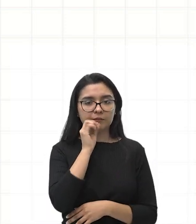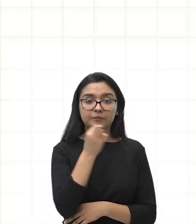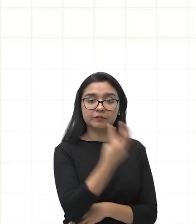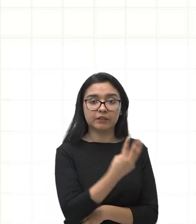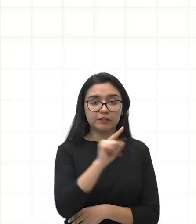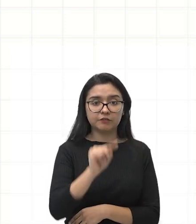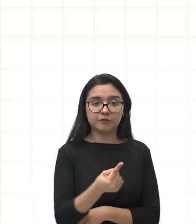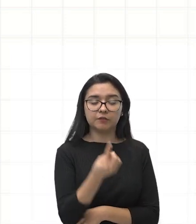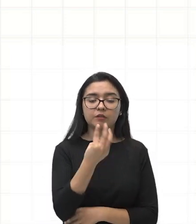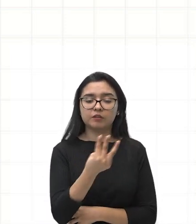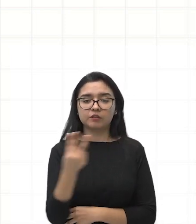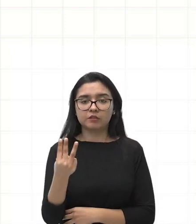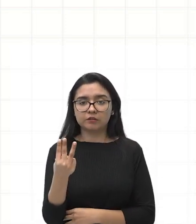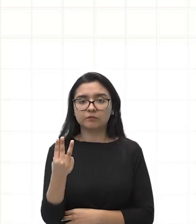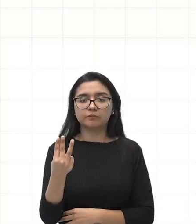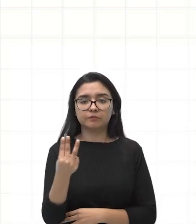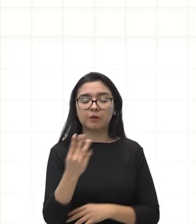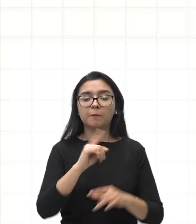3,33